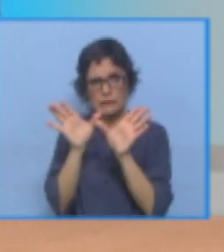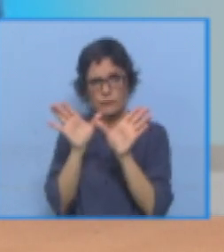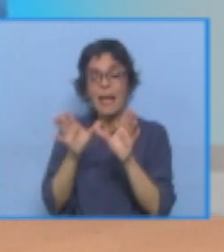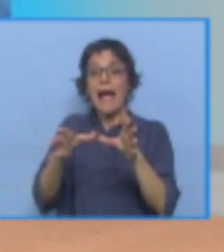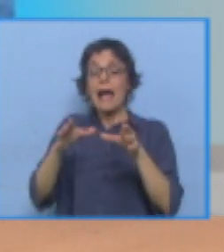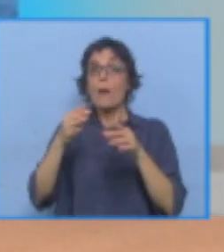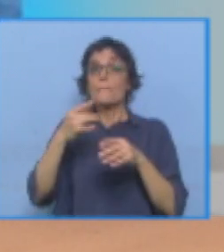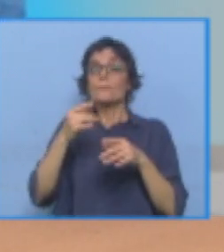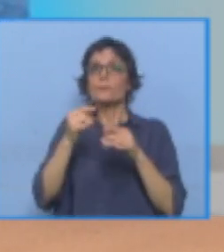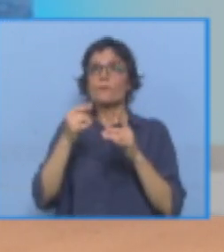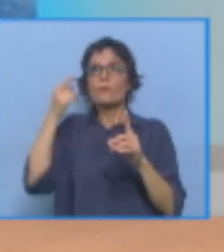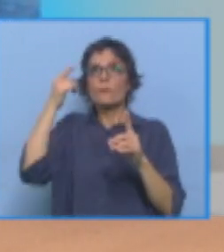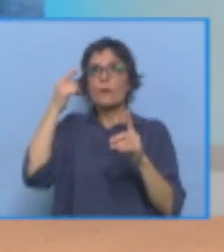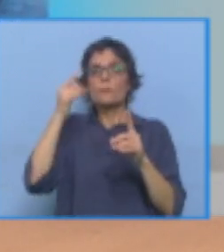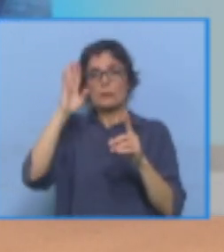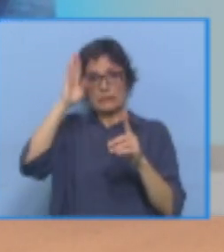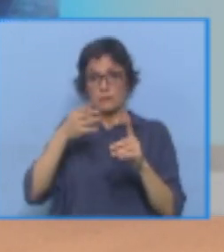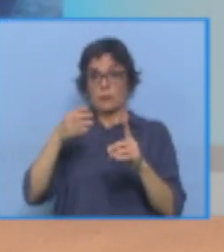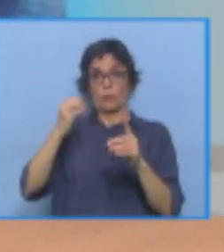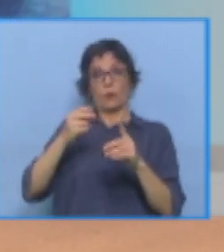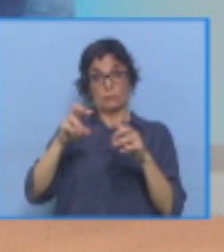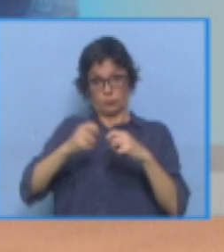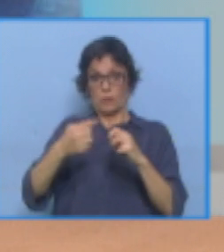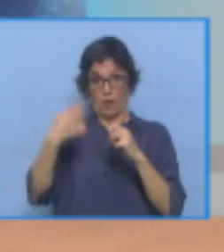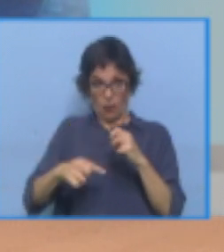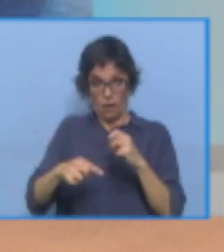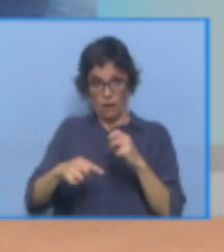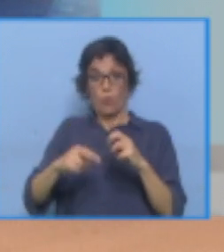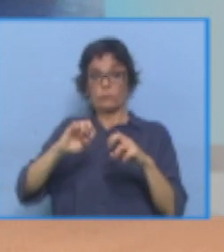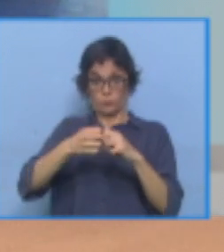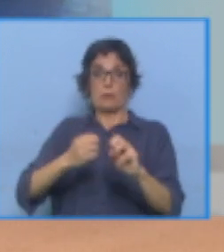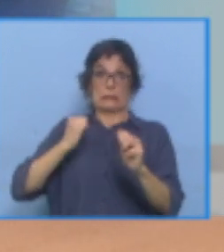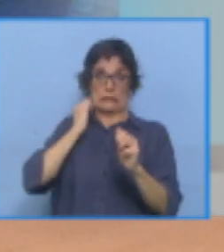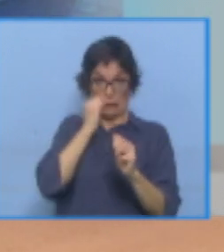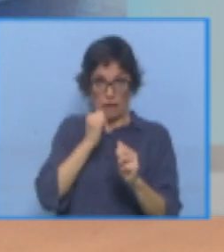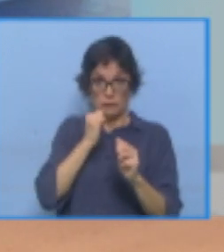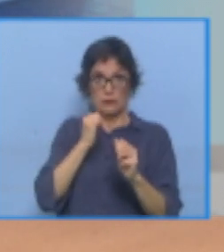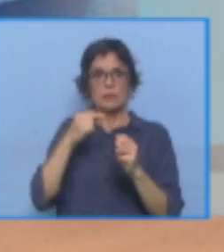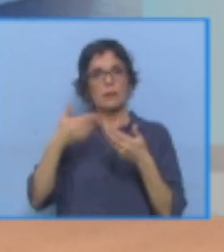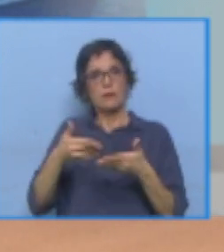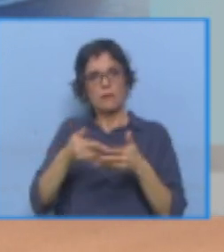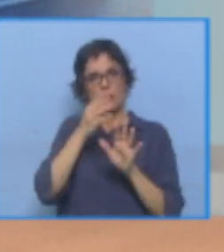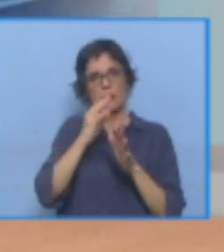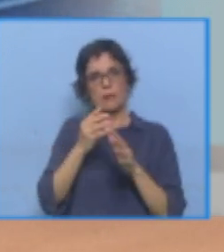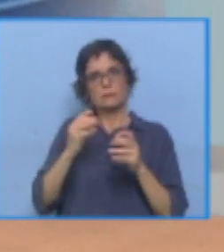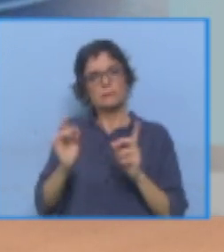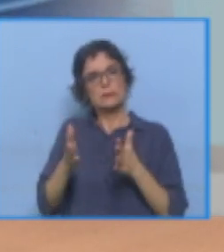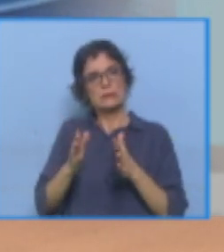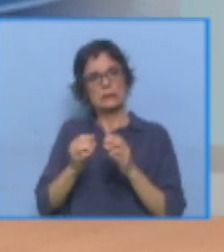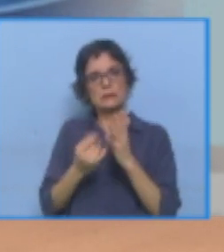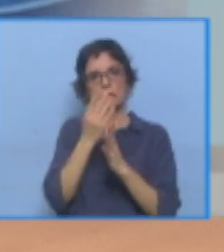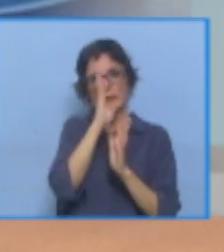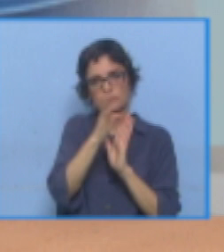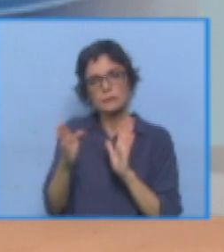que o resto da sociedade também possa assumir, nos seus vários setores, protocolos e até práticas que a Igreja Católica possa ter criado e que lhe possam